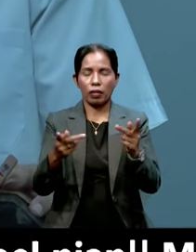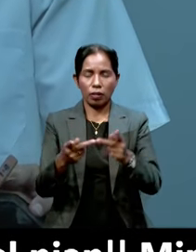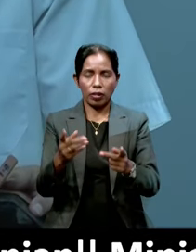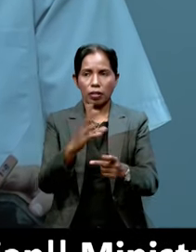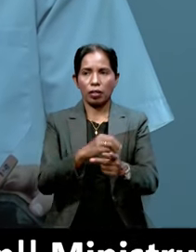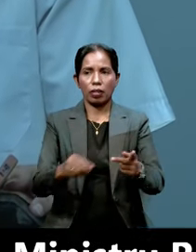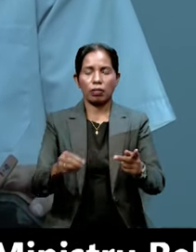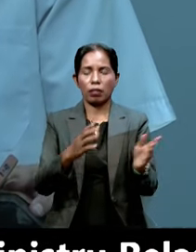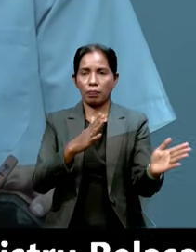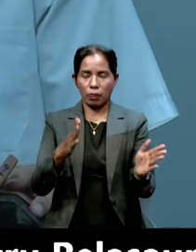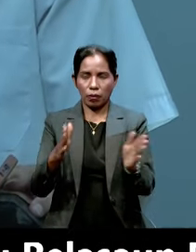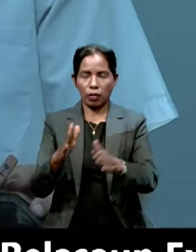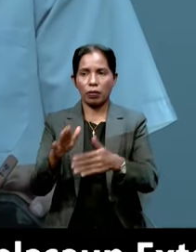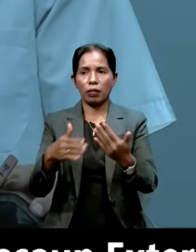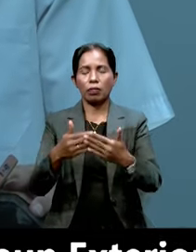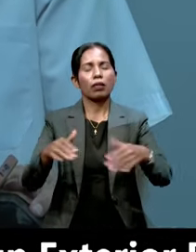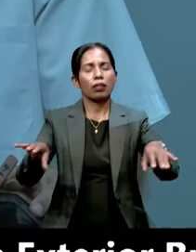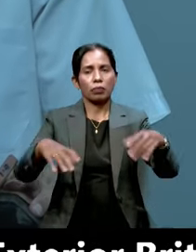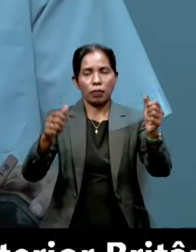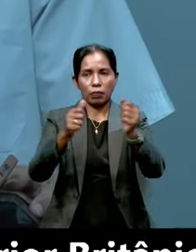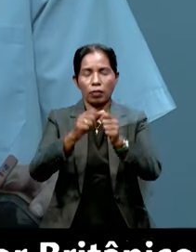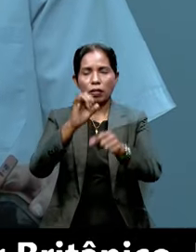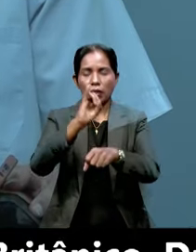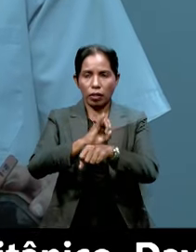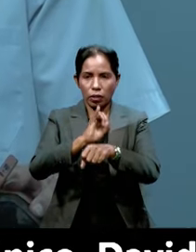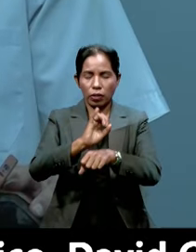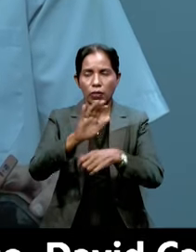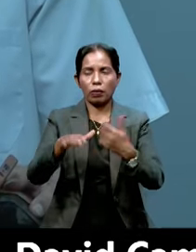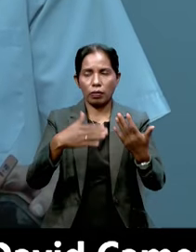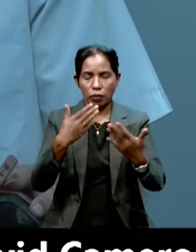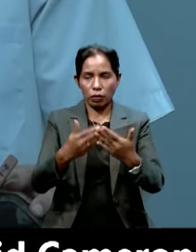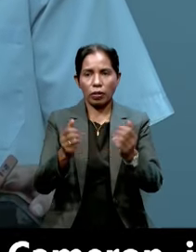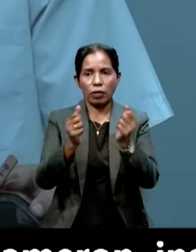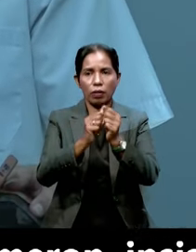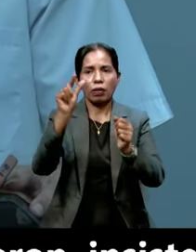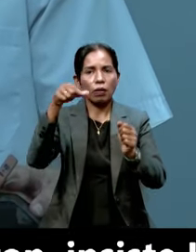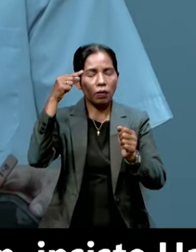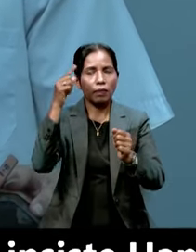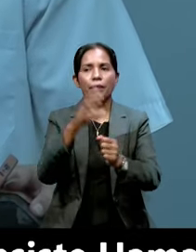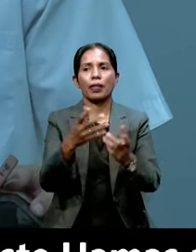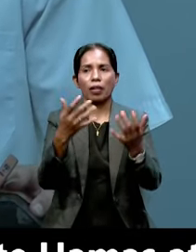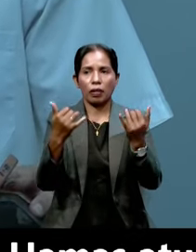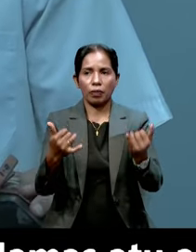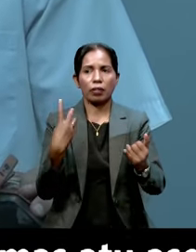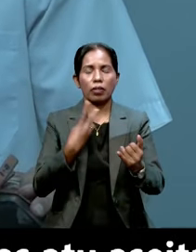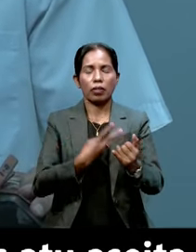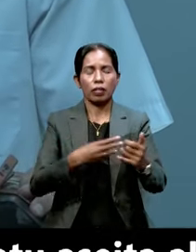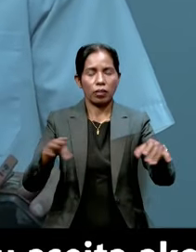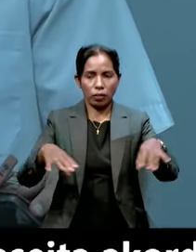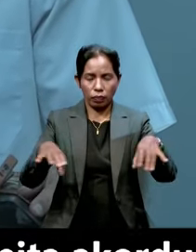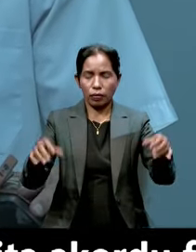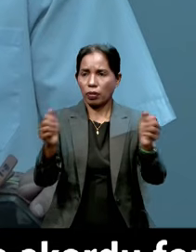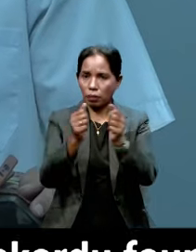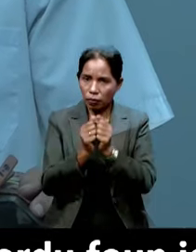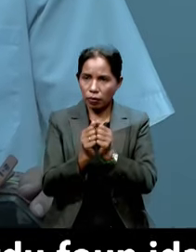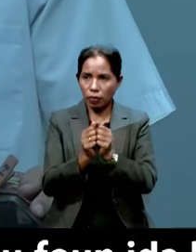a preparação, em colaboração com a igreja local e com o governo. Então agora estamos a trabalhar